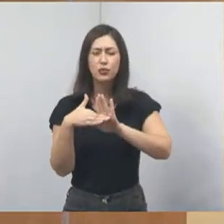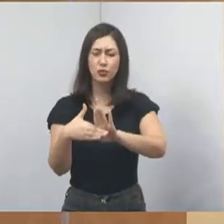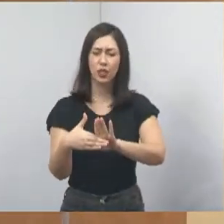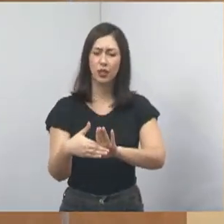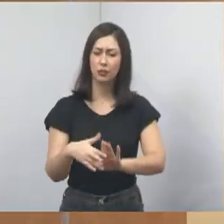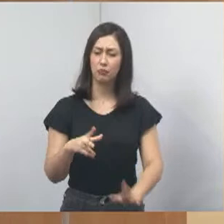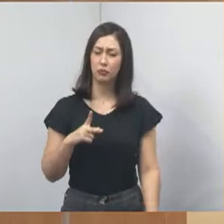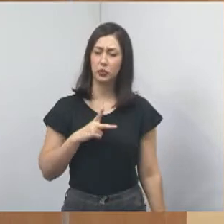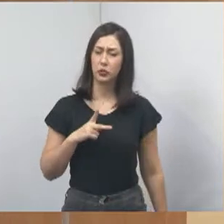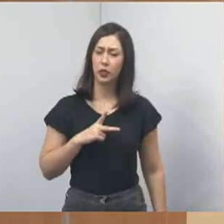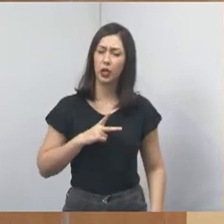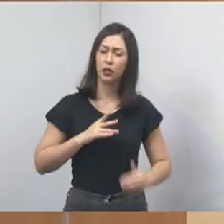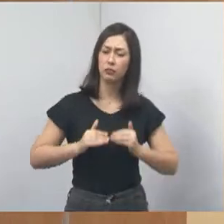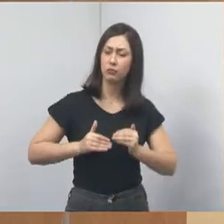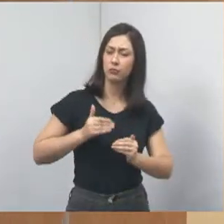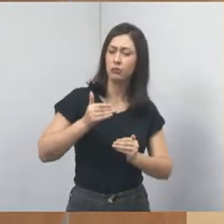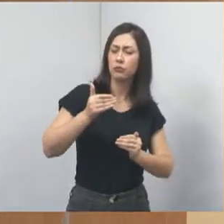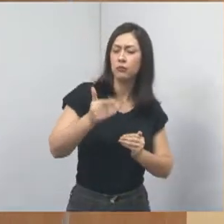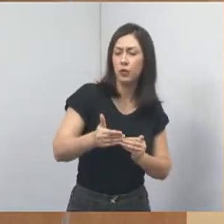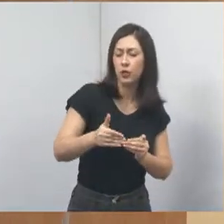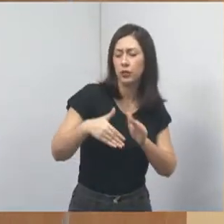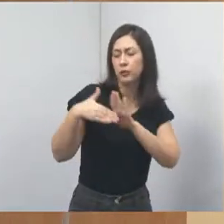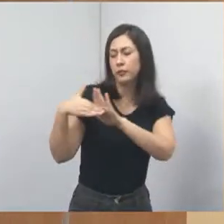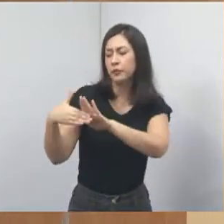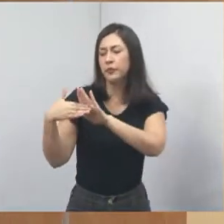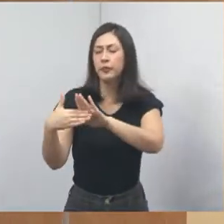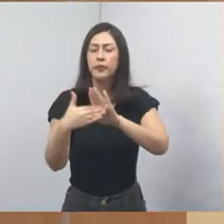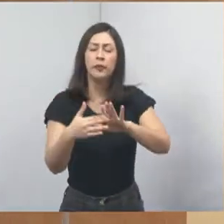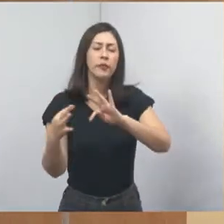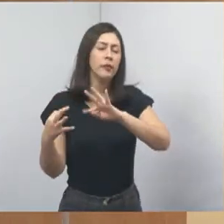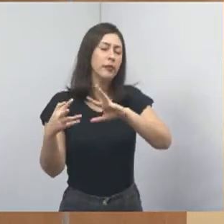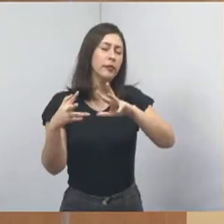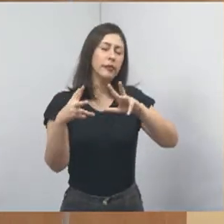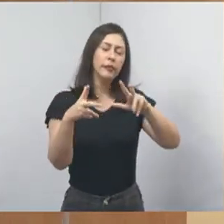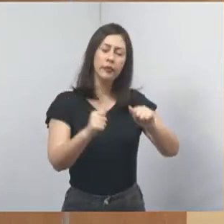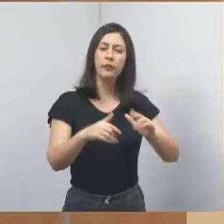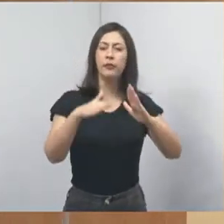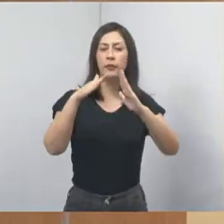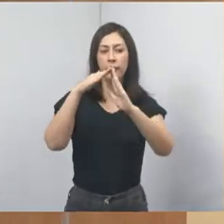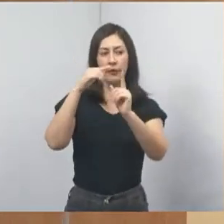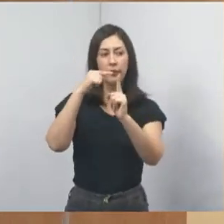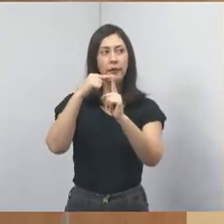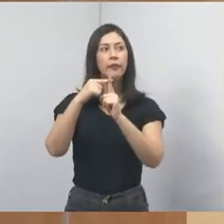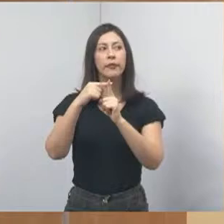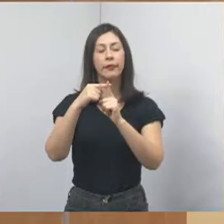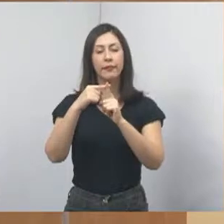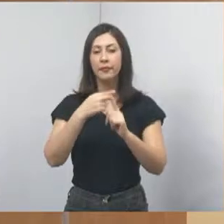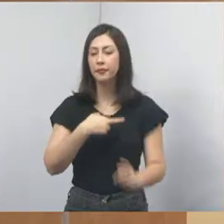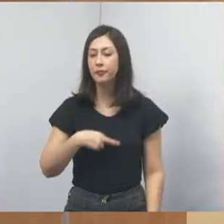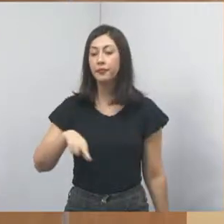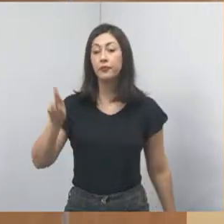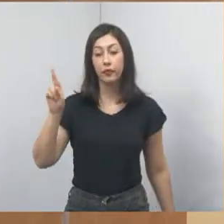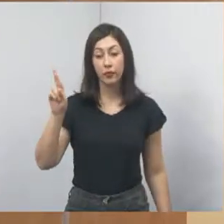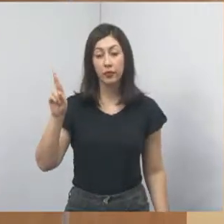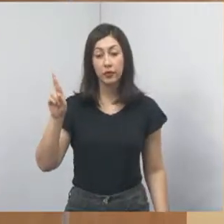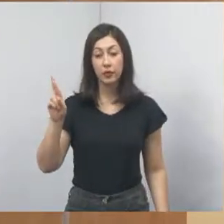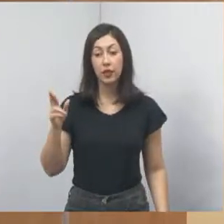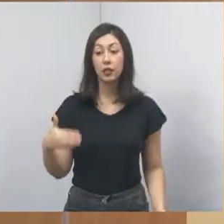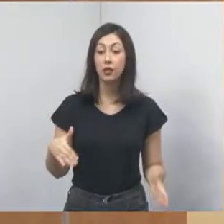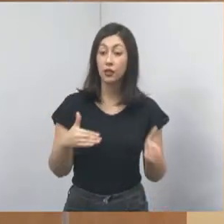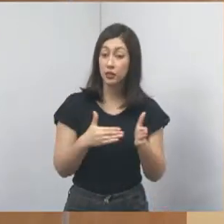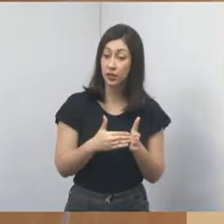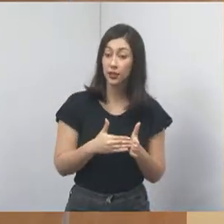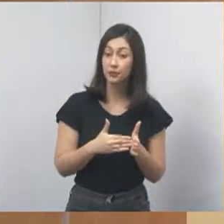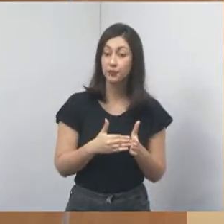pessoal, passa pela dimensão eclesial de todas as igrejas, crenças e religiões, chegando